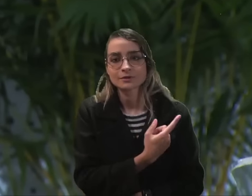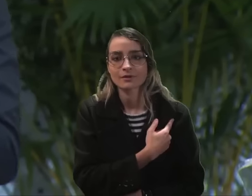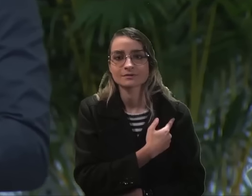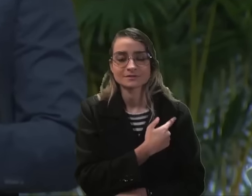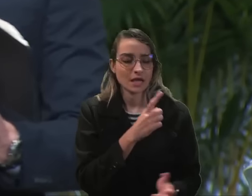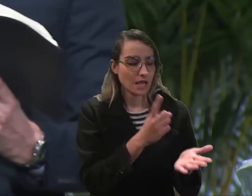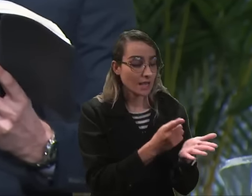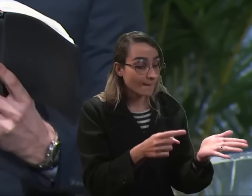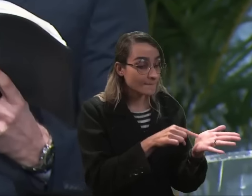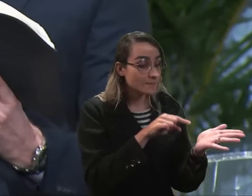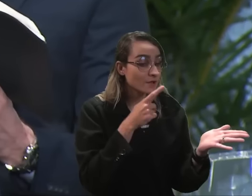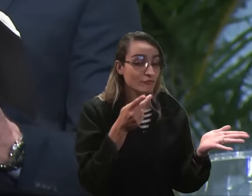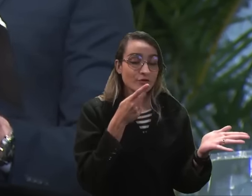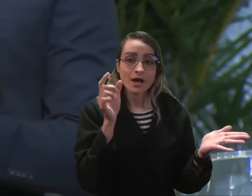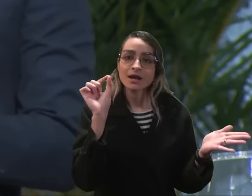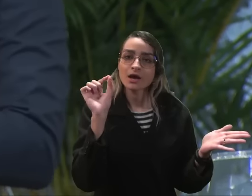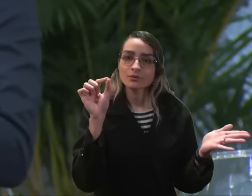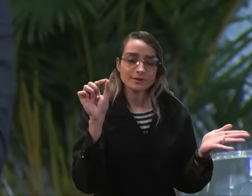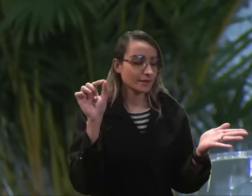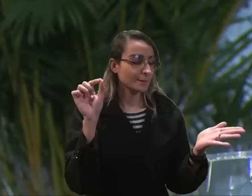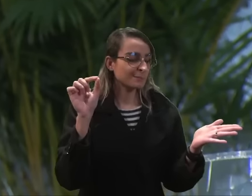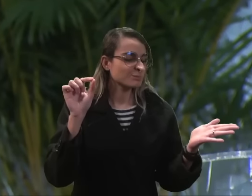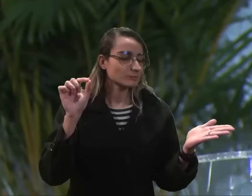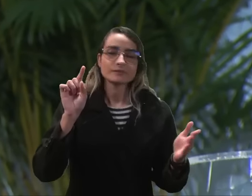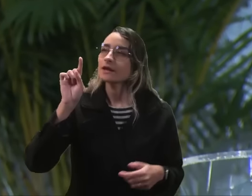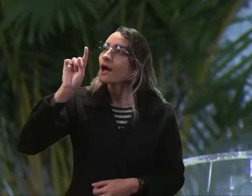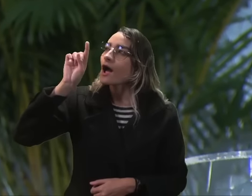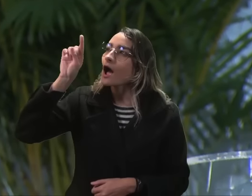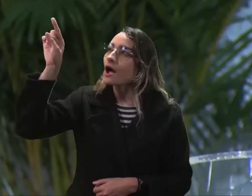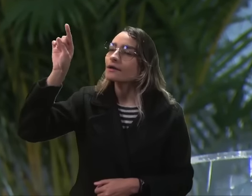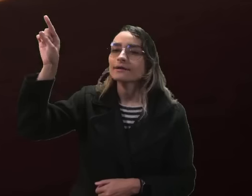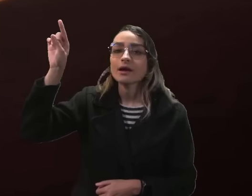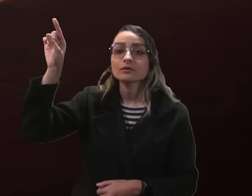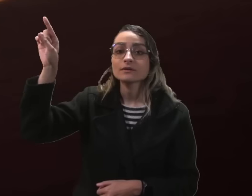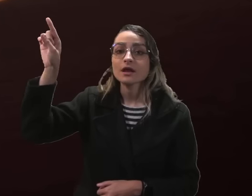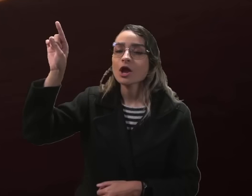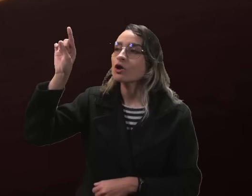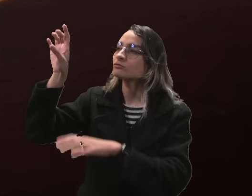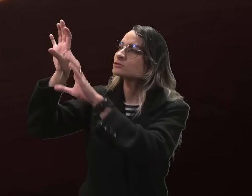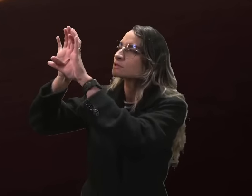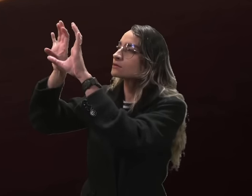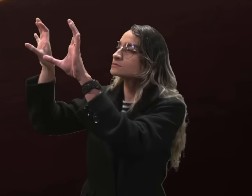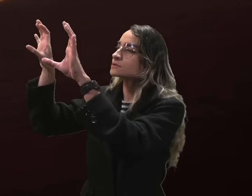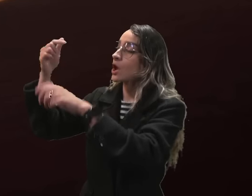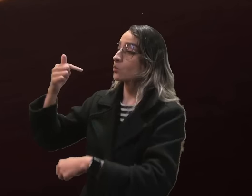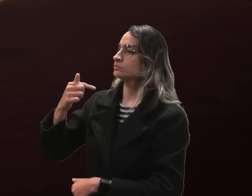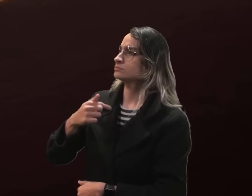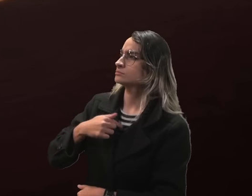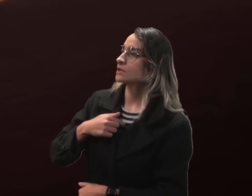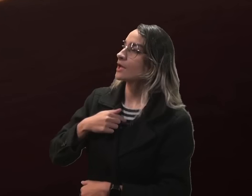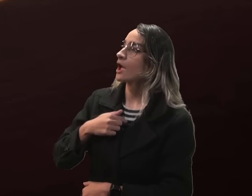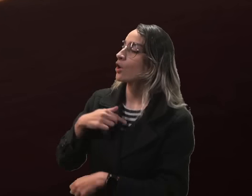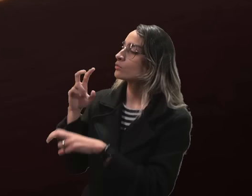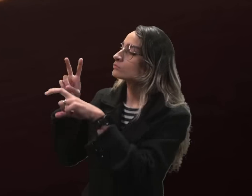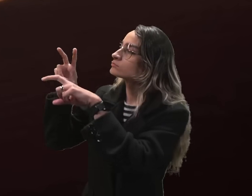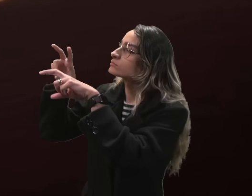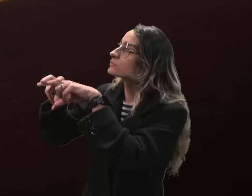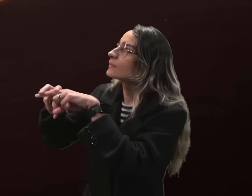no esconderijo do altíssimo e descansa a sombra do onipotente diz ao Senhor meu refúgio e meu baluarte